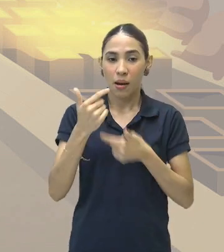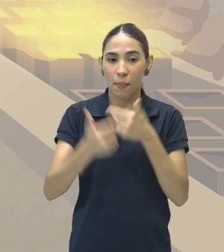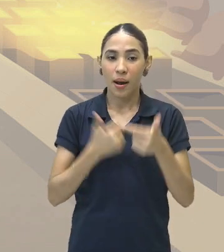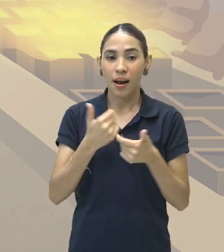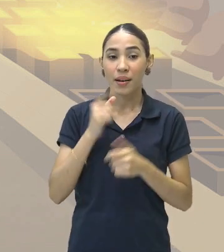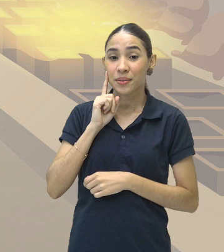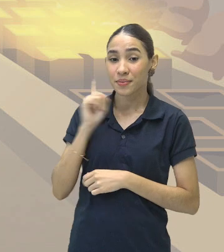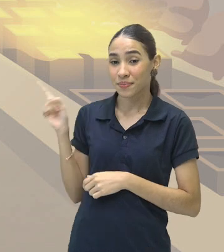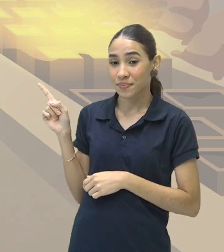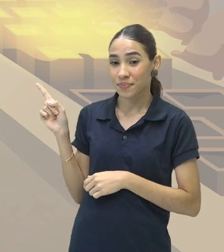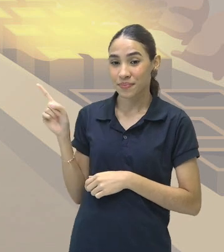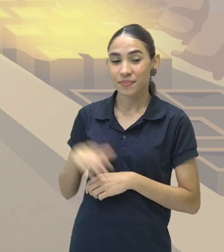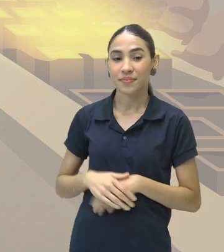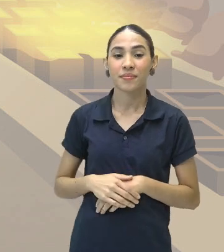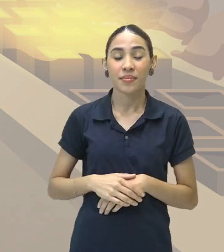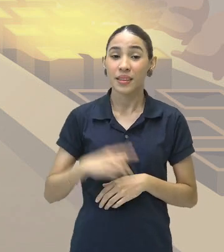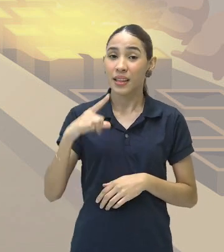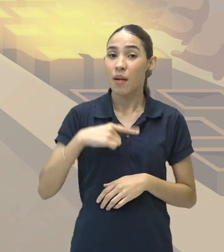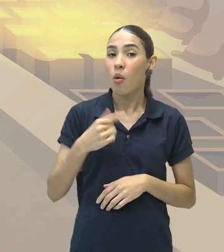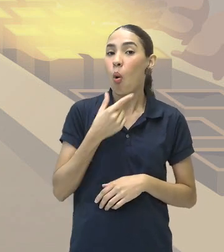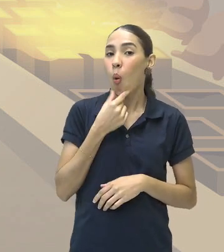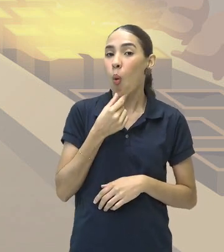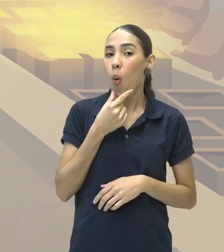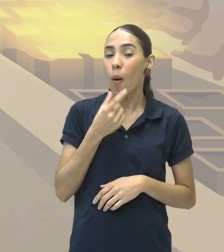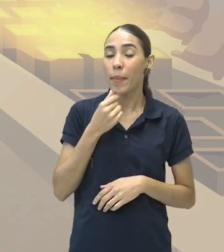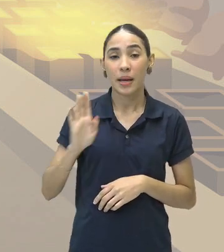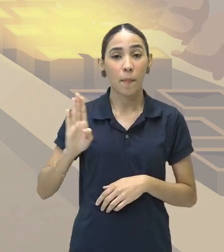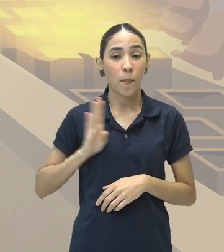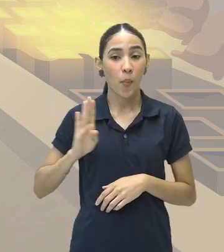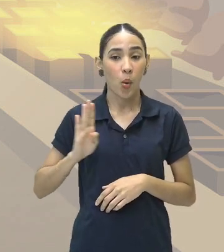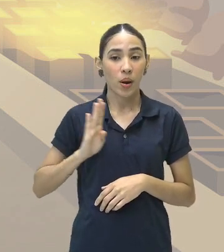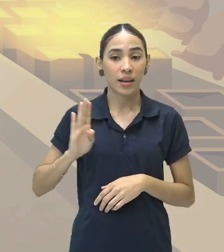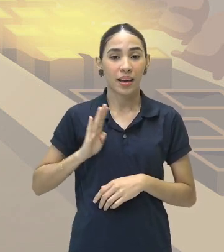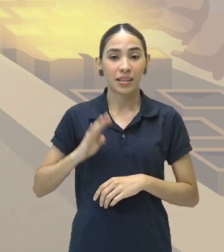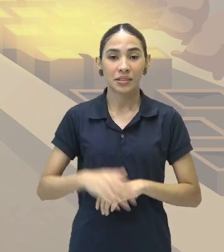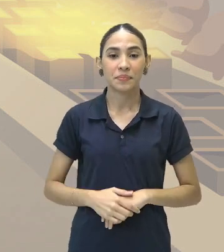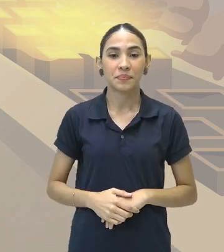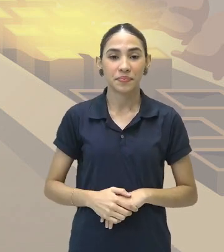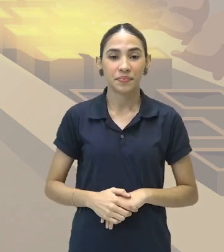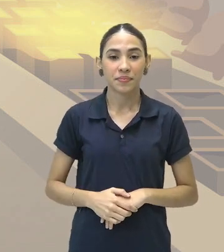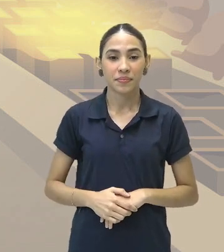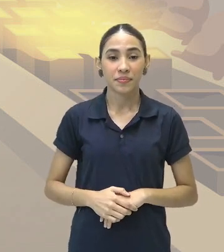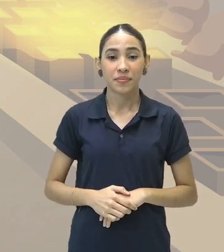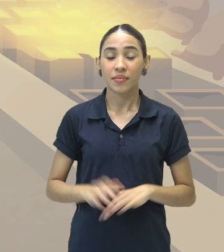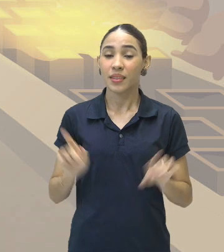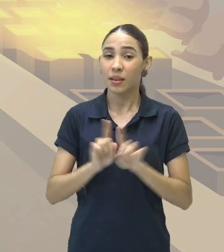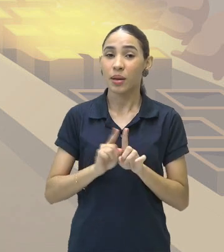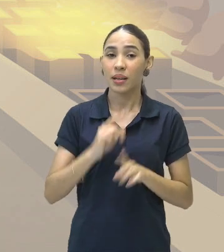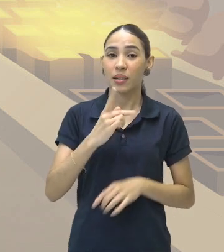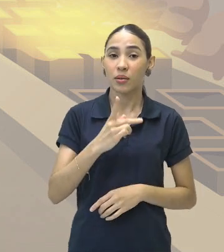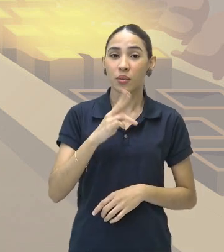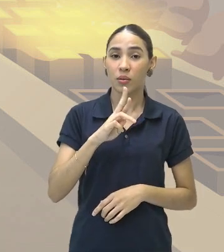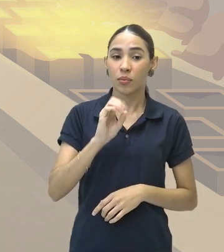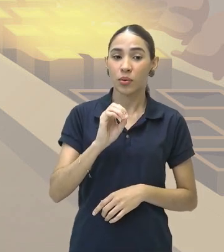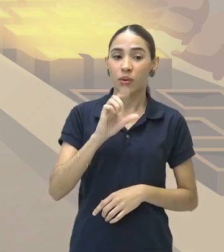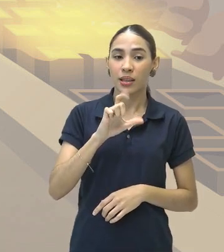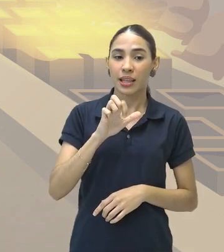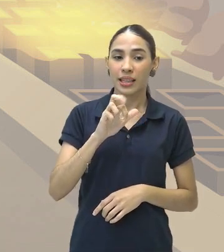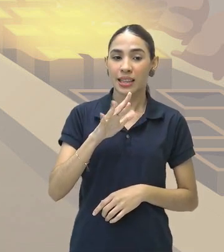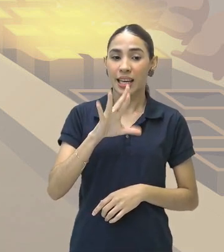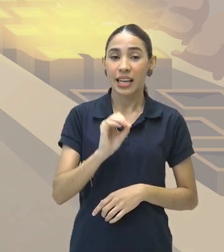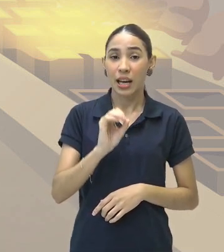Nós temos aqui o burguês representado e o proletariado.